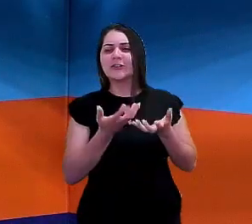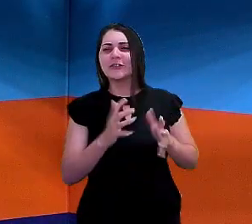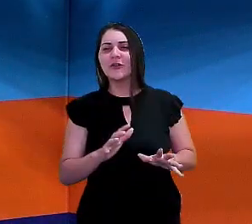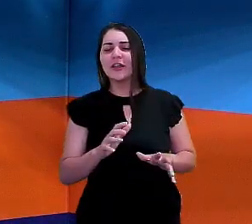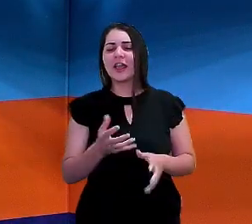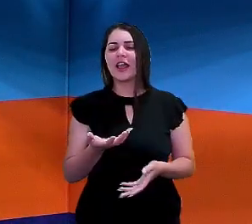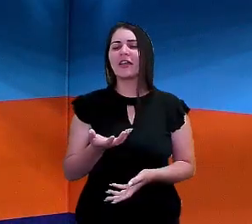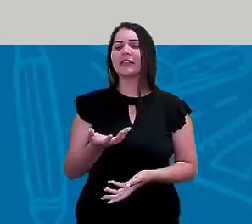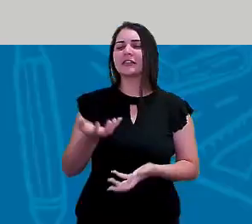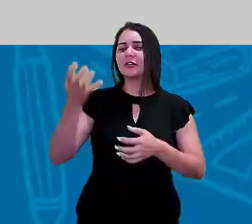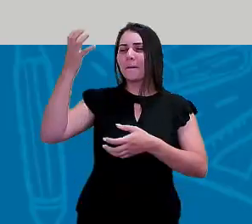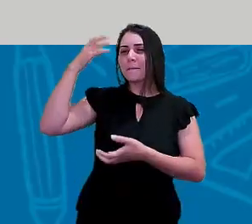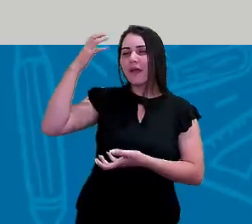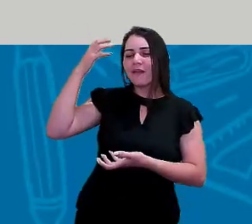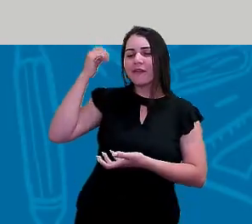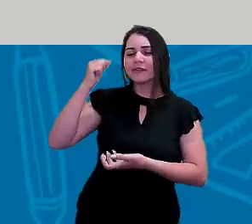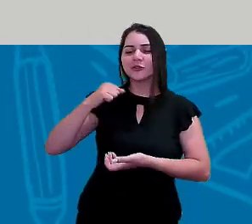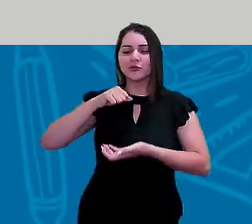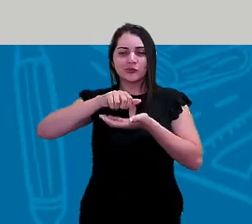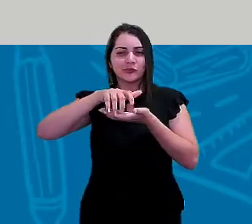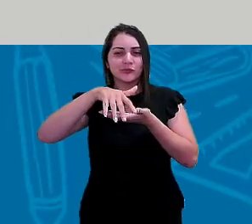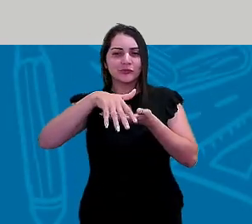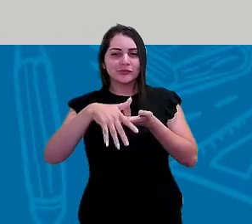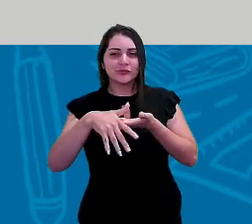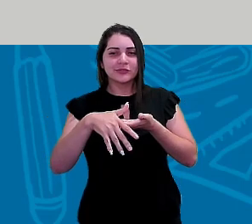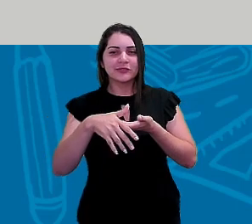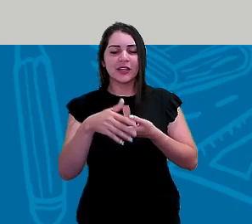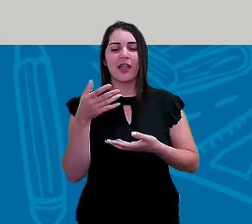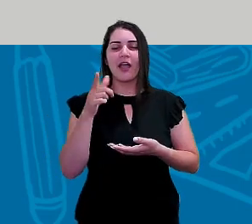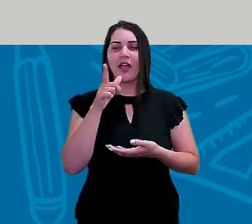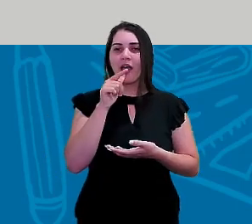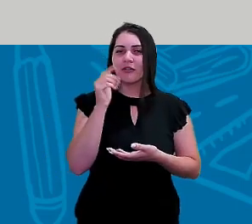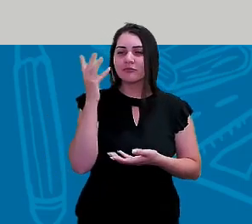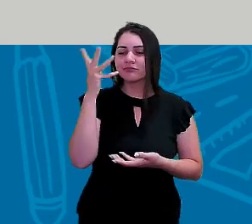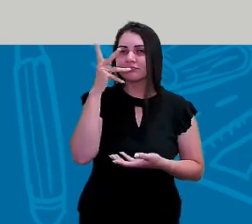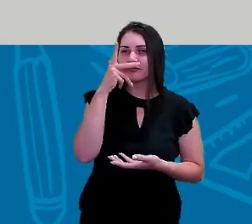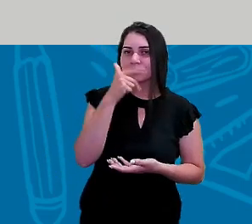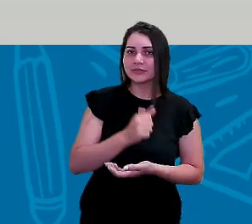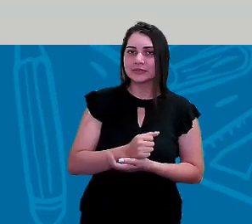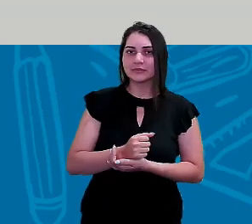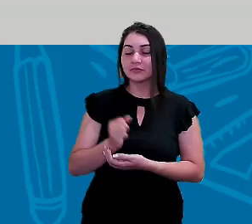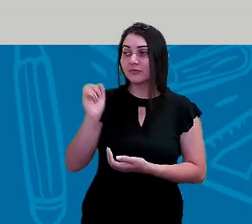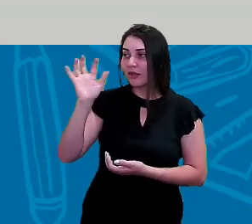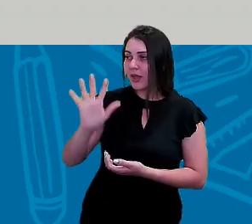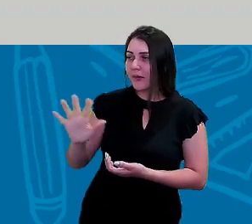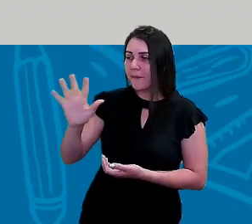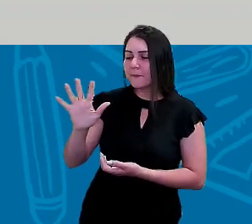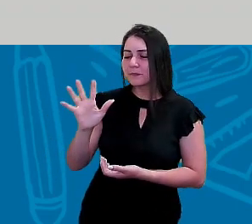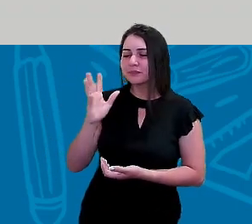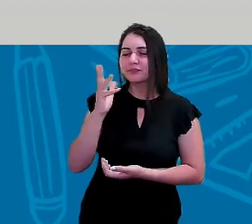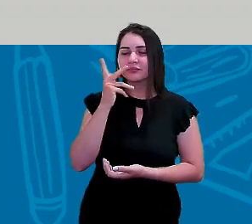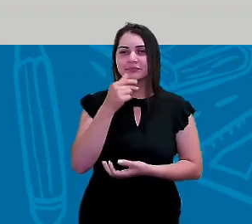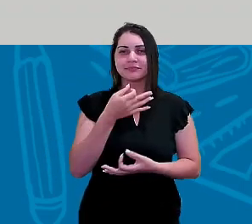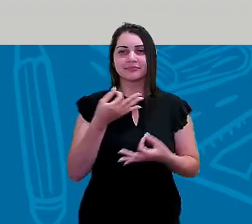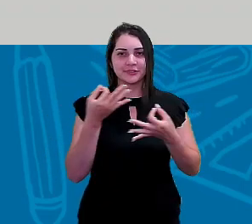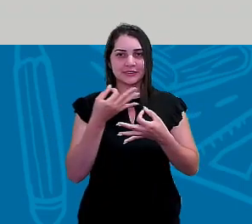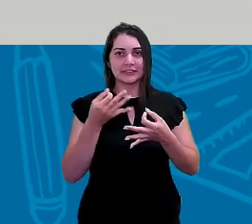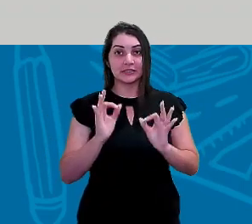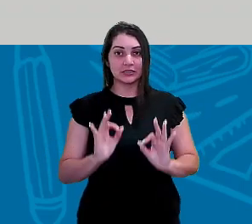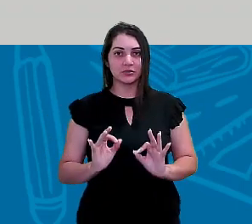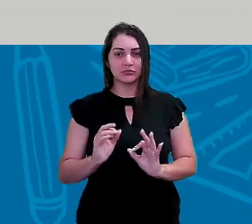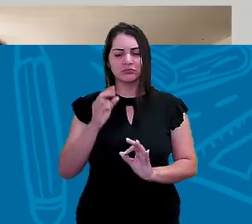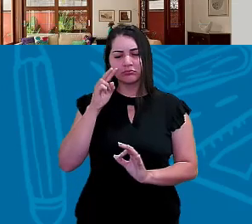cachoeira, tomando aquele frescozinho, daquela água belíssima? Paisagem linda, não é isso? Observe